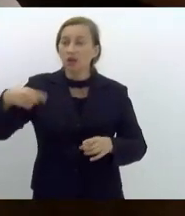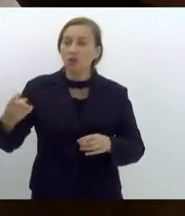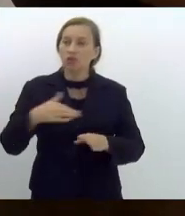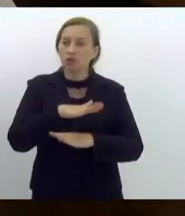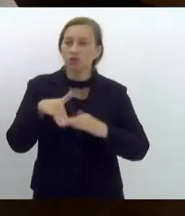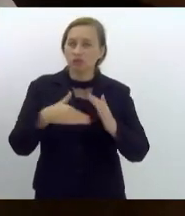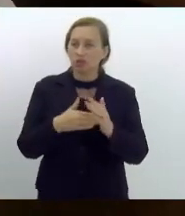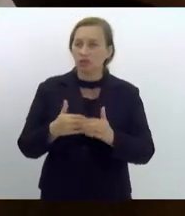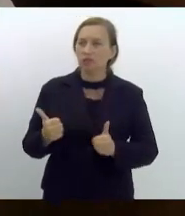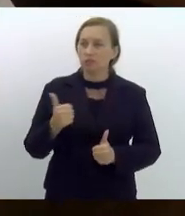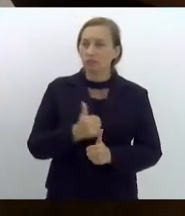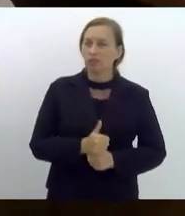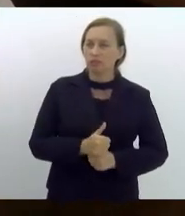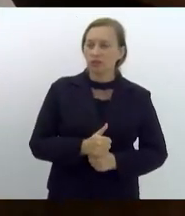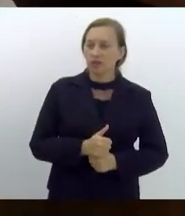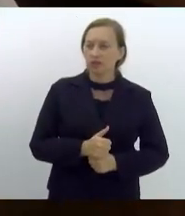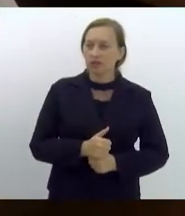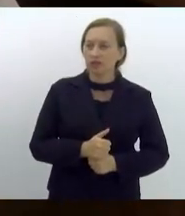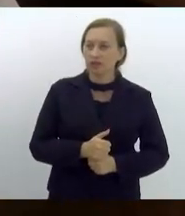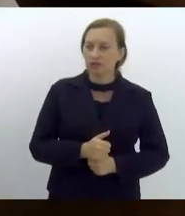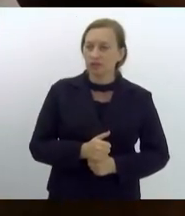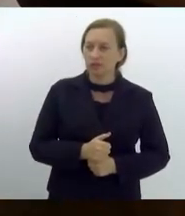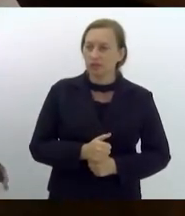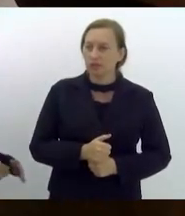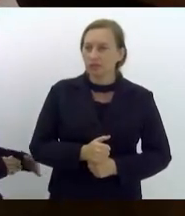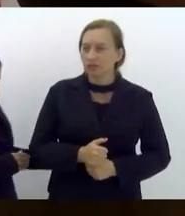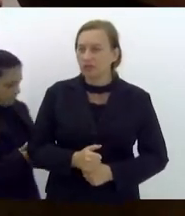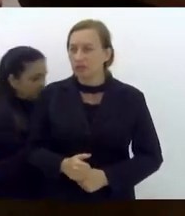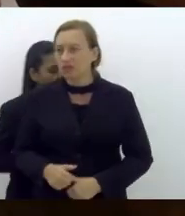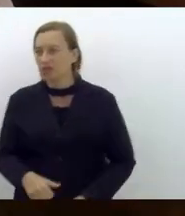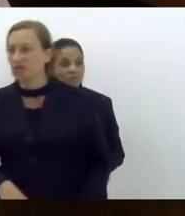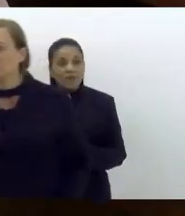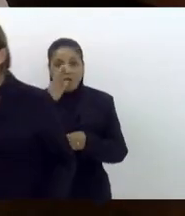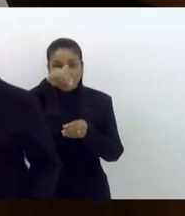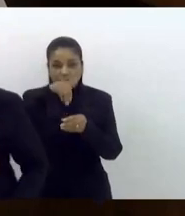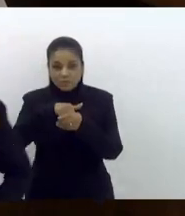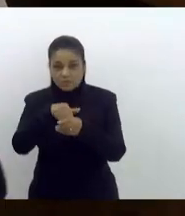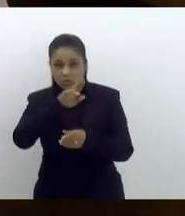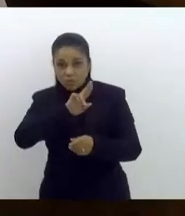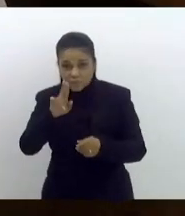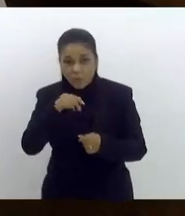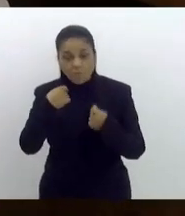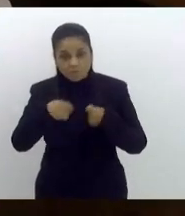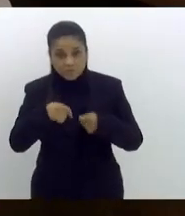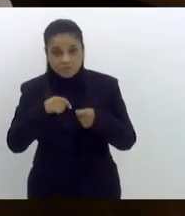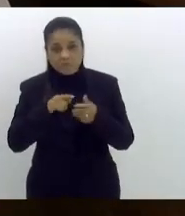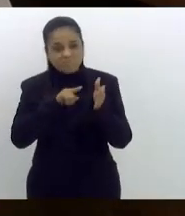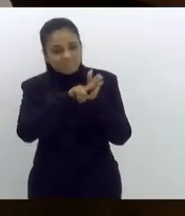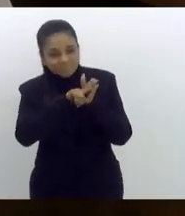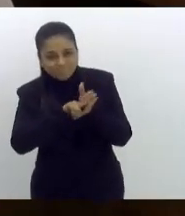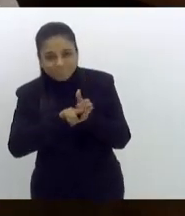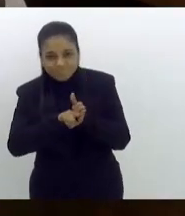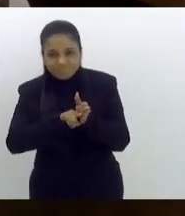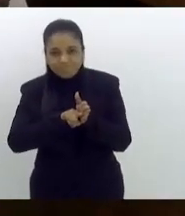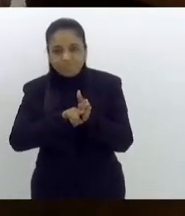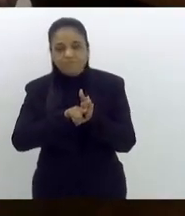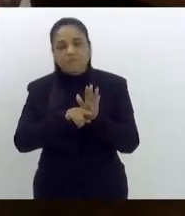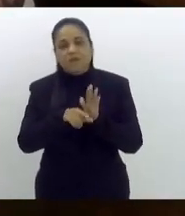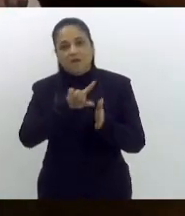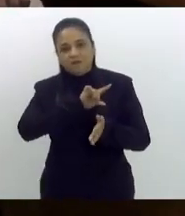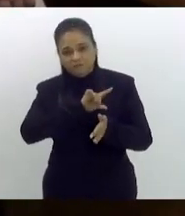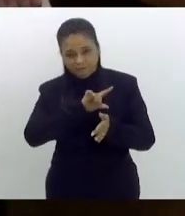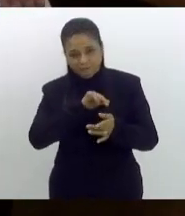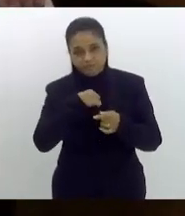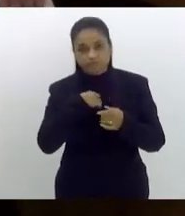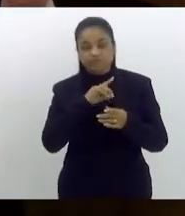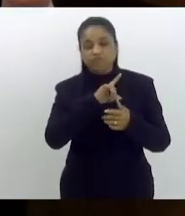para si chamar a votação nominal tem que se pedir a verificação Esse é um ponto um outro ponto é o